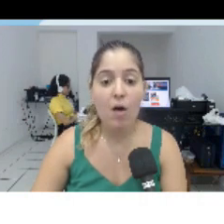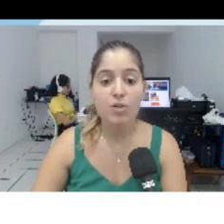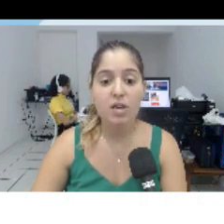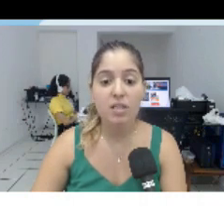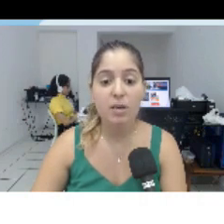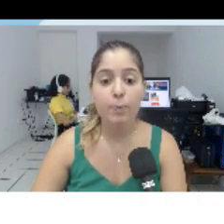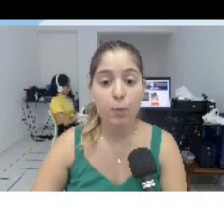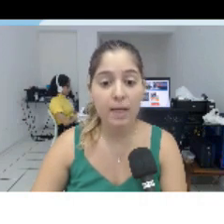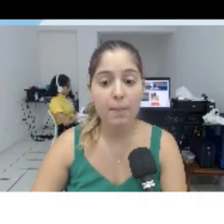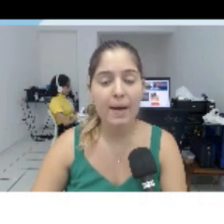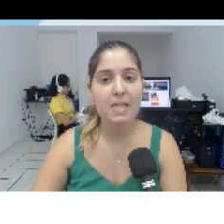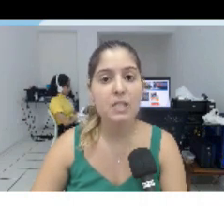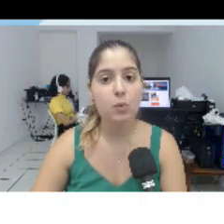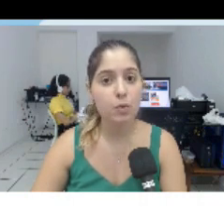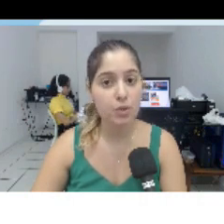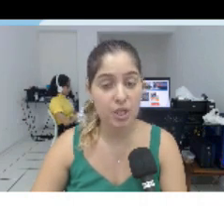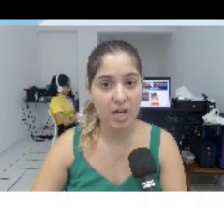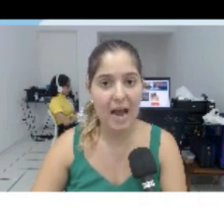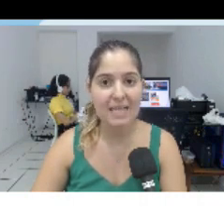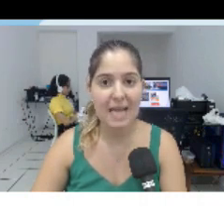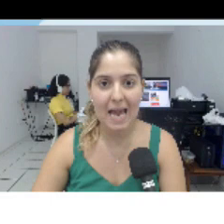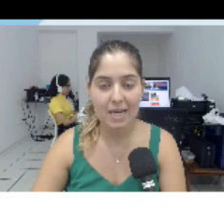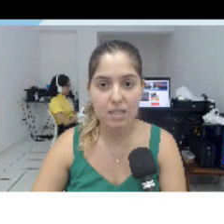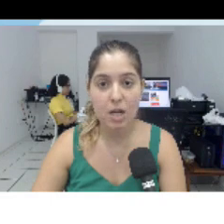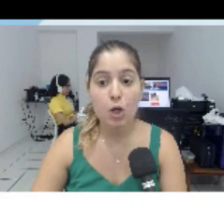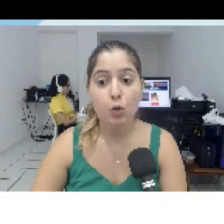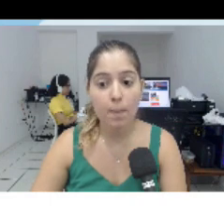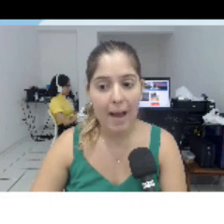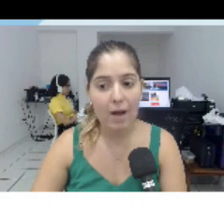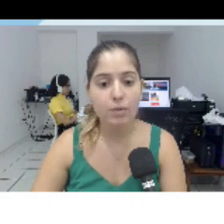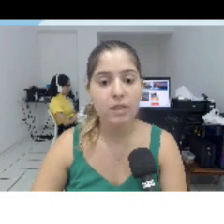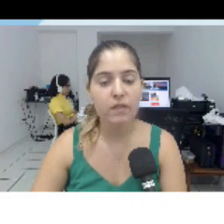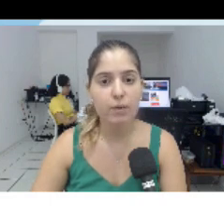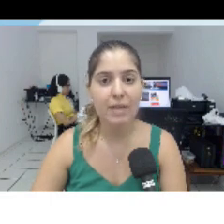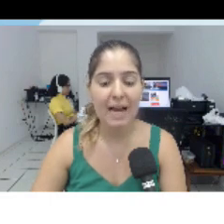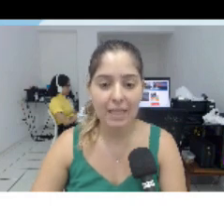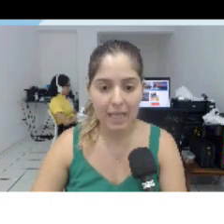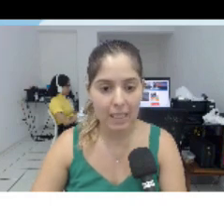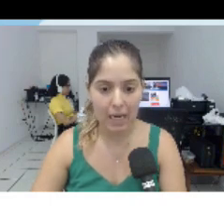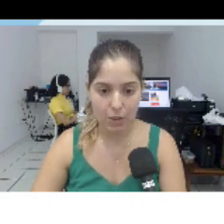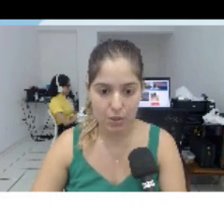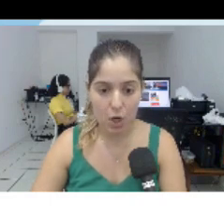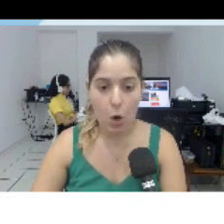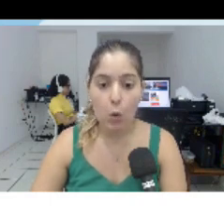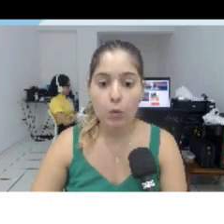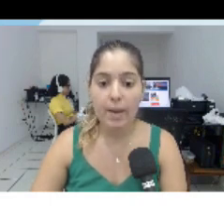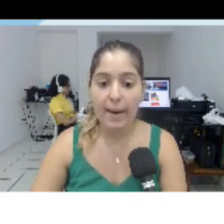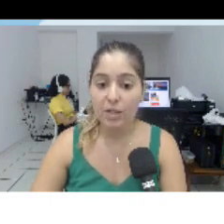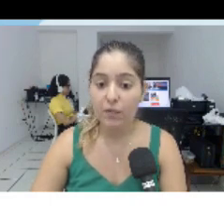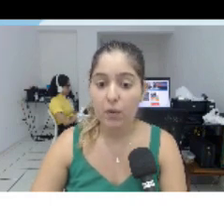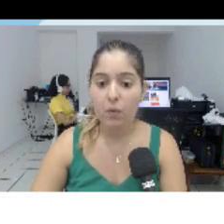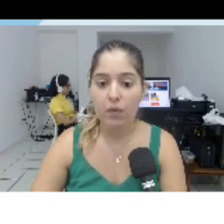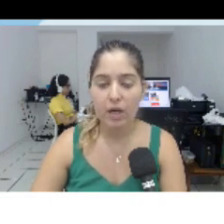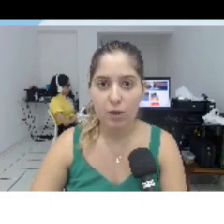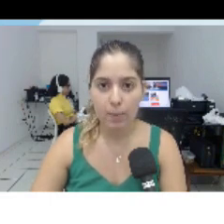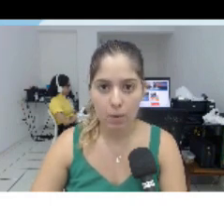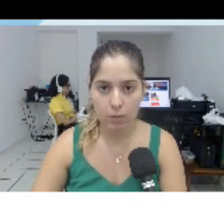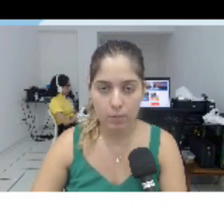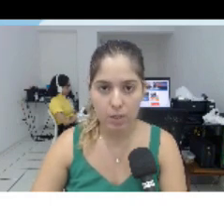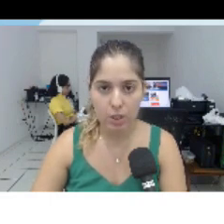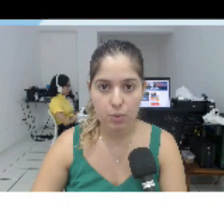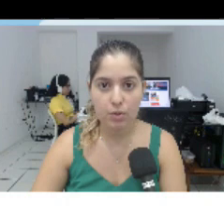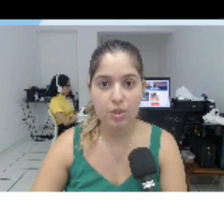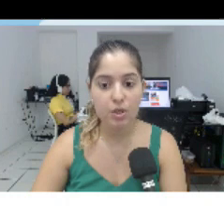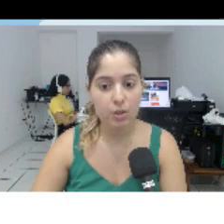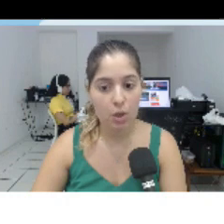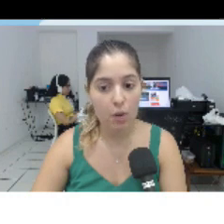terça-feira audiência pública para discutir as regras do Marco Civil da Internet. O debate foi convocado